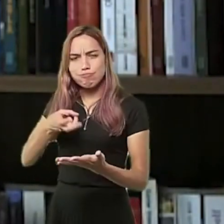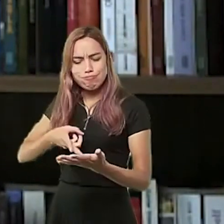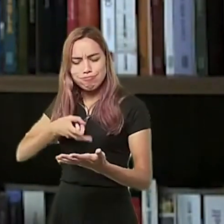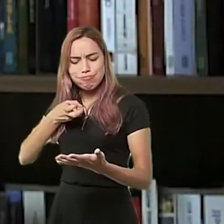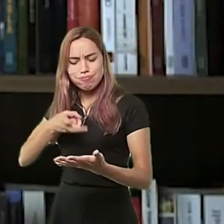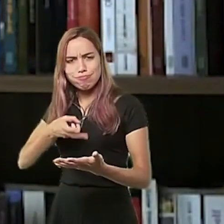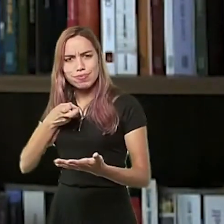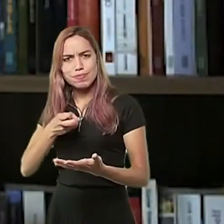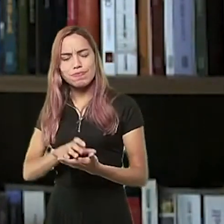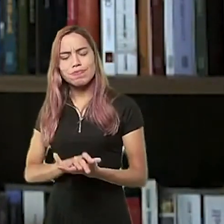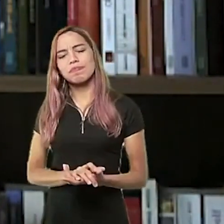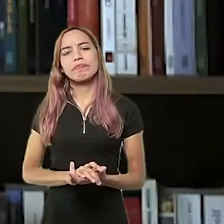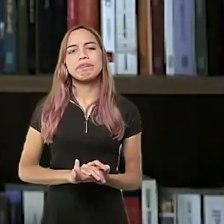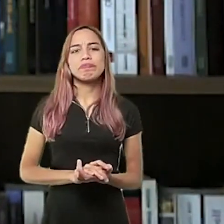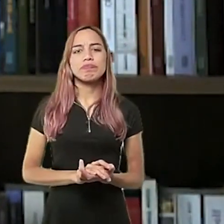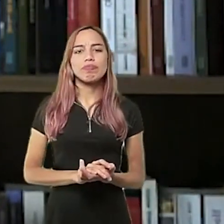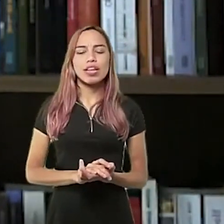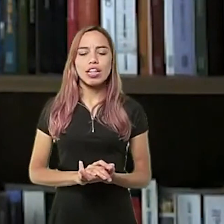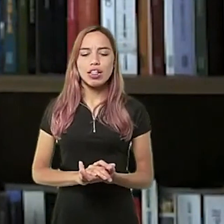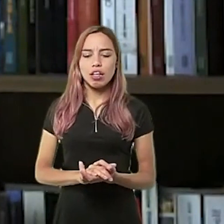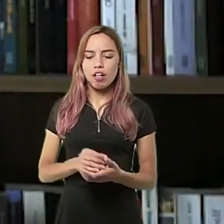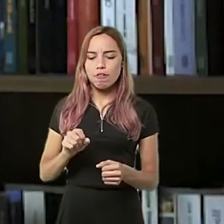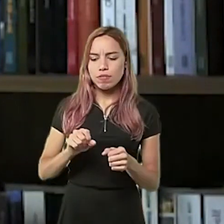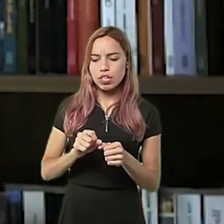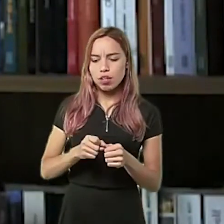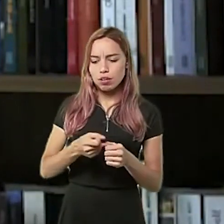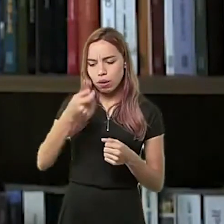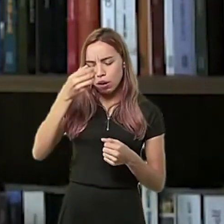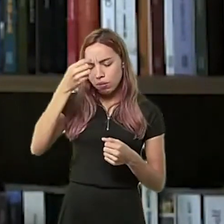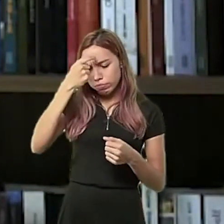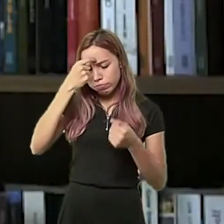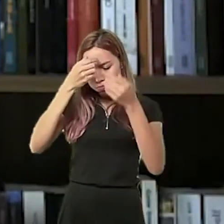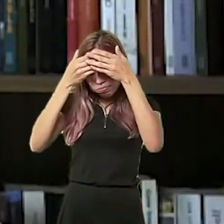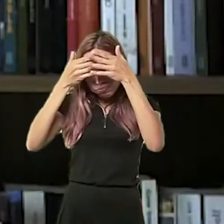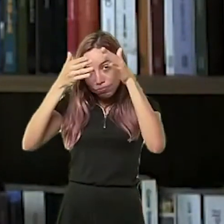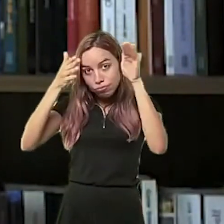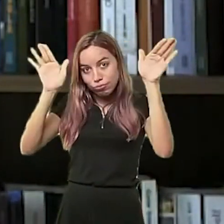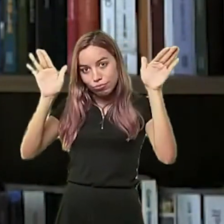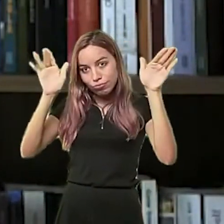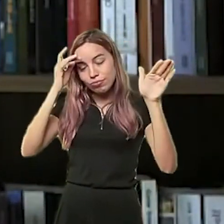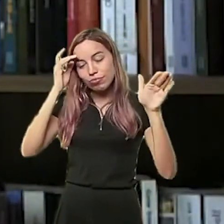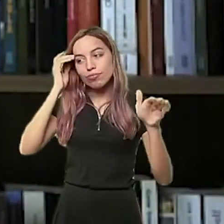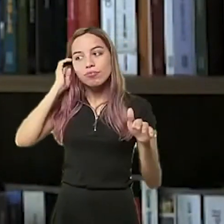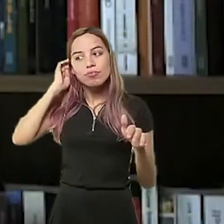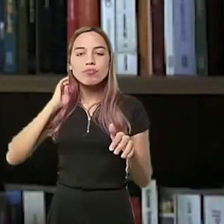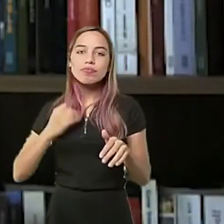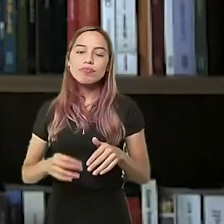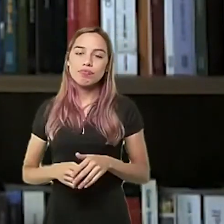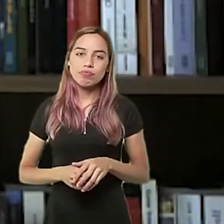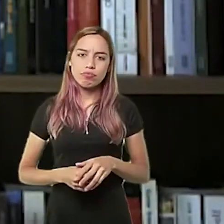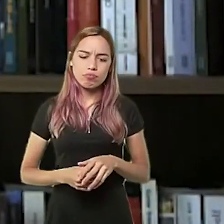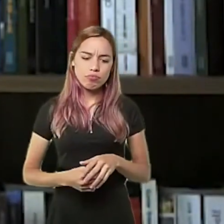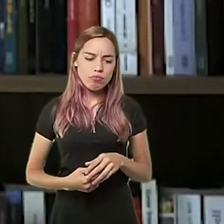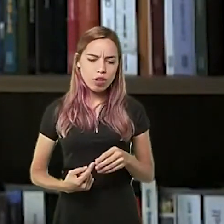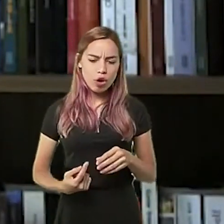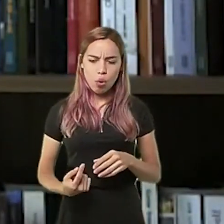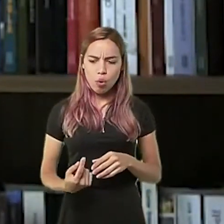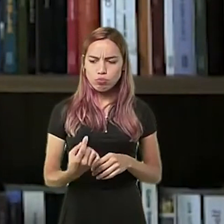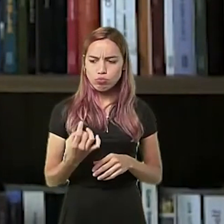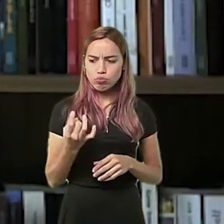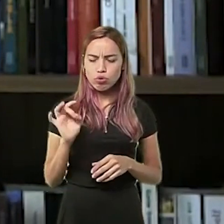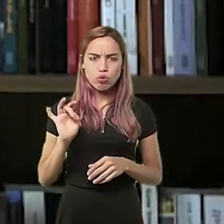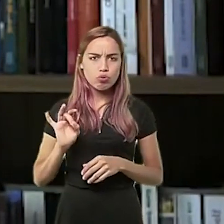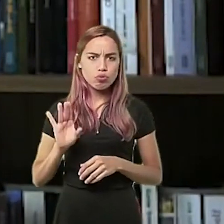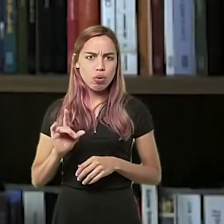Melo Neto, fizeram a minha cabeça. A única coisa que restou, porque essas páginas se perderam numa mudança para a